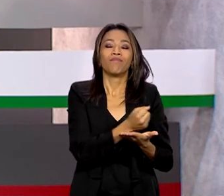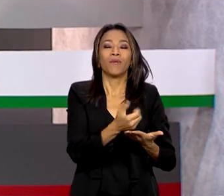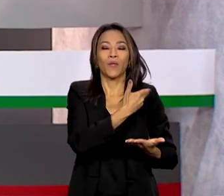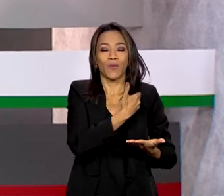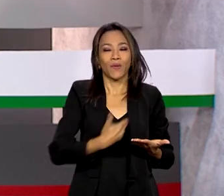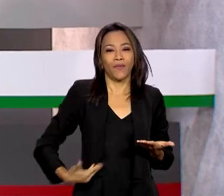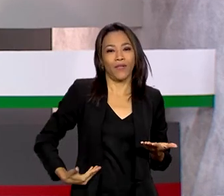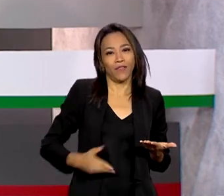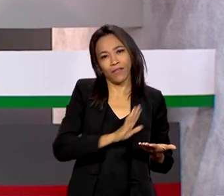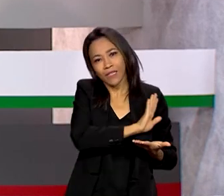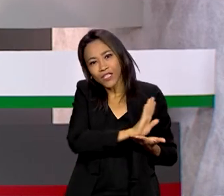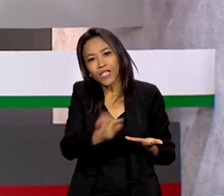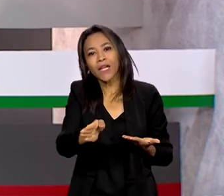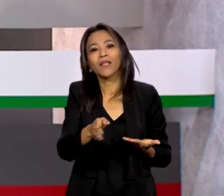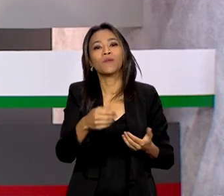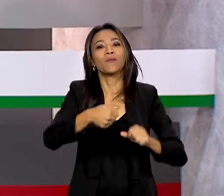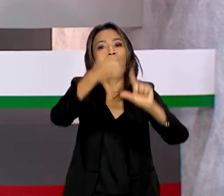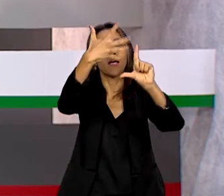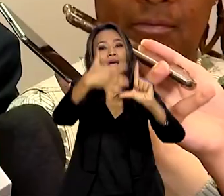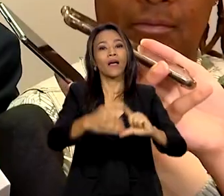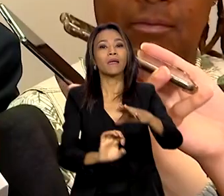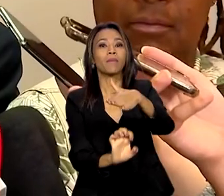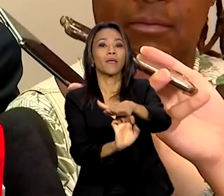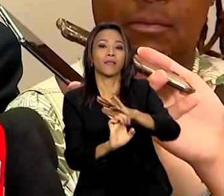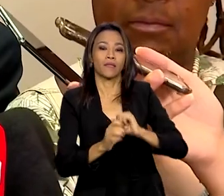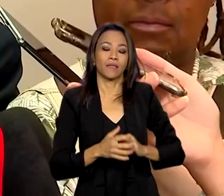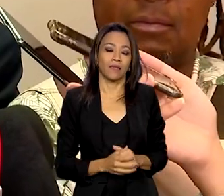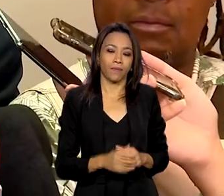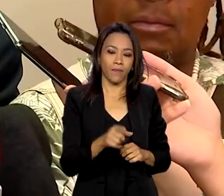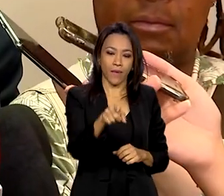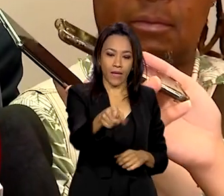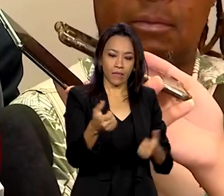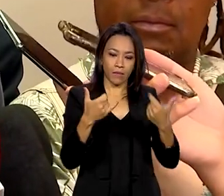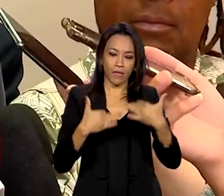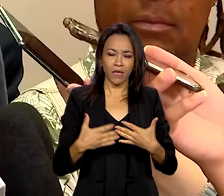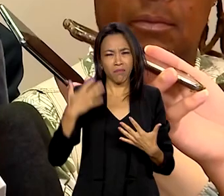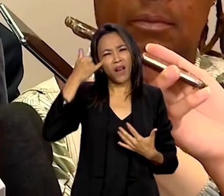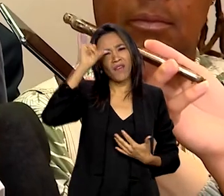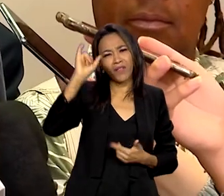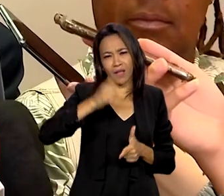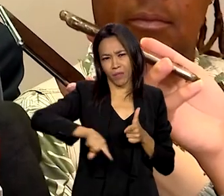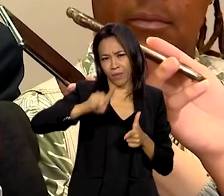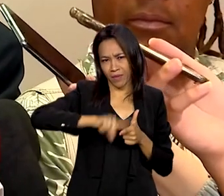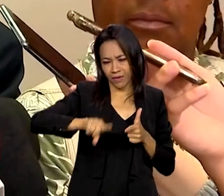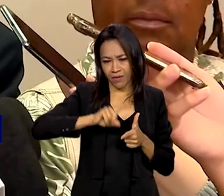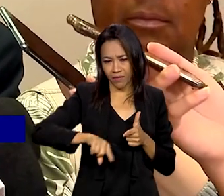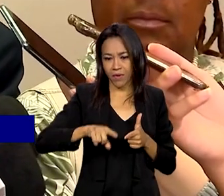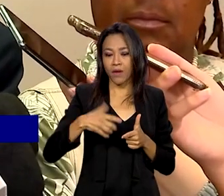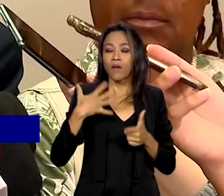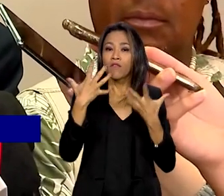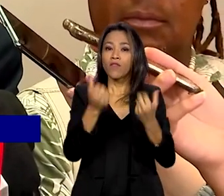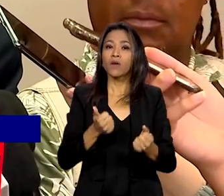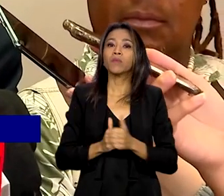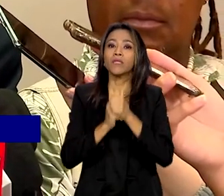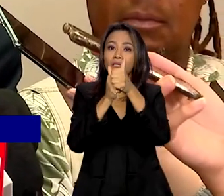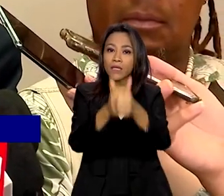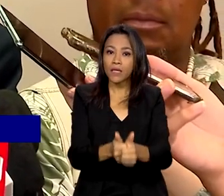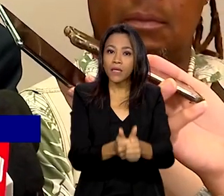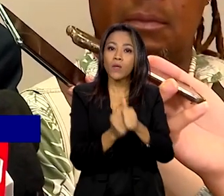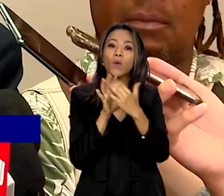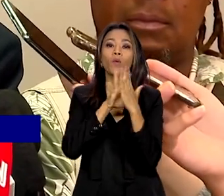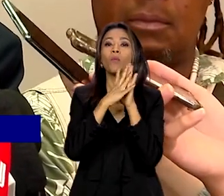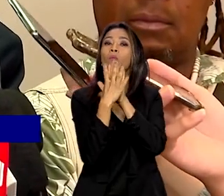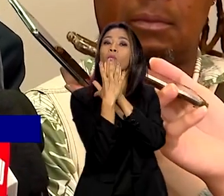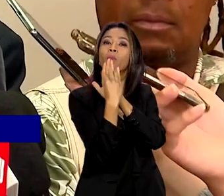das plataformas. Para evitar qualquer tipo de problema, nós vamos seguir o exemplo dos